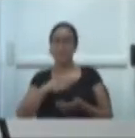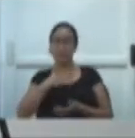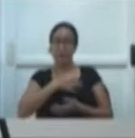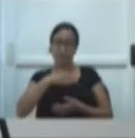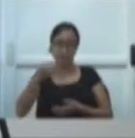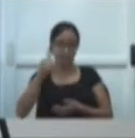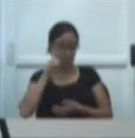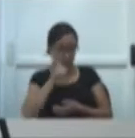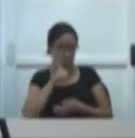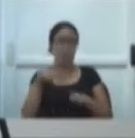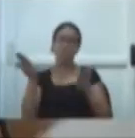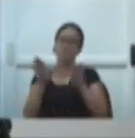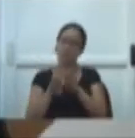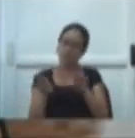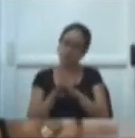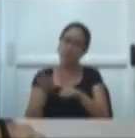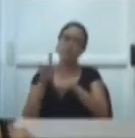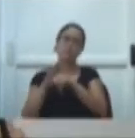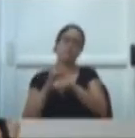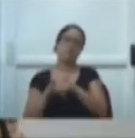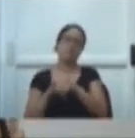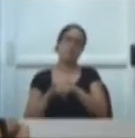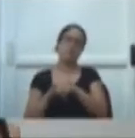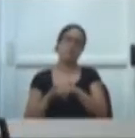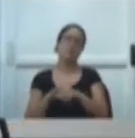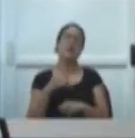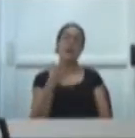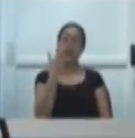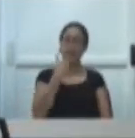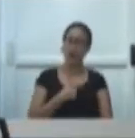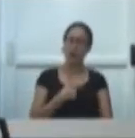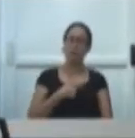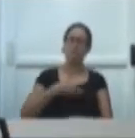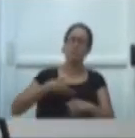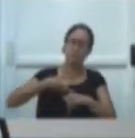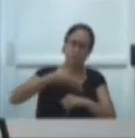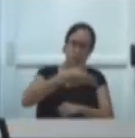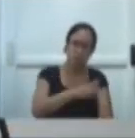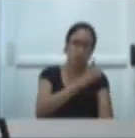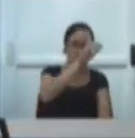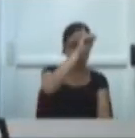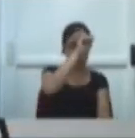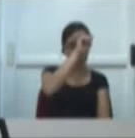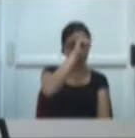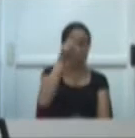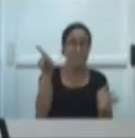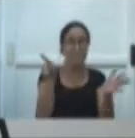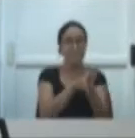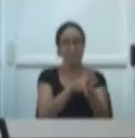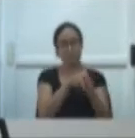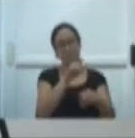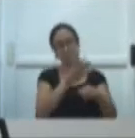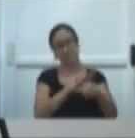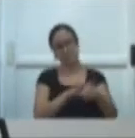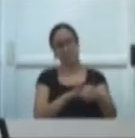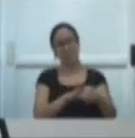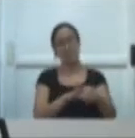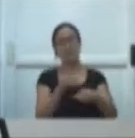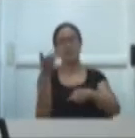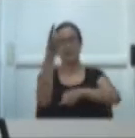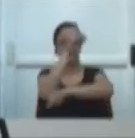ir até o hospital da dengue, montado pela Secretaria de Saúde, e tenho que dizer aqui